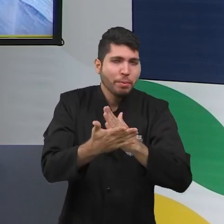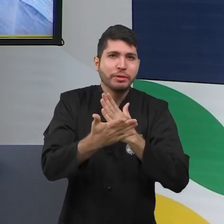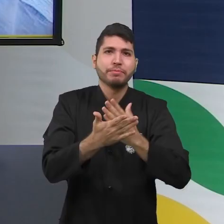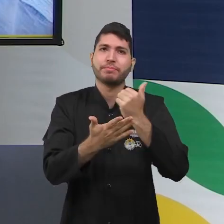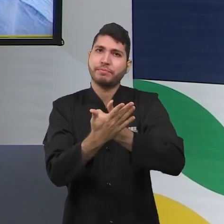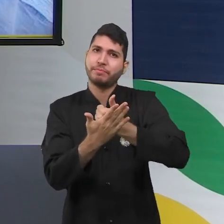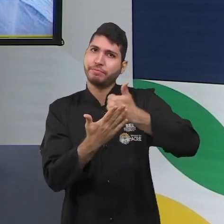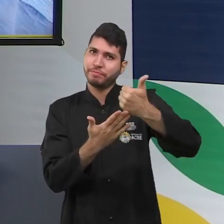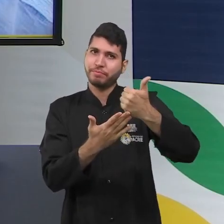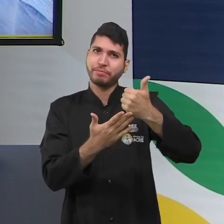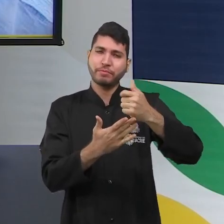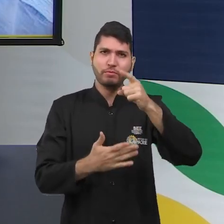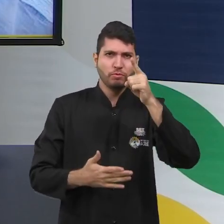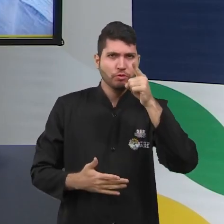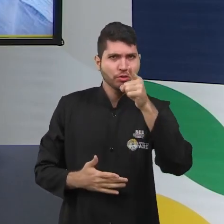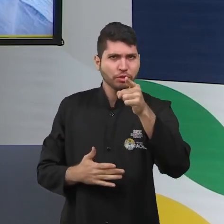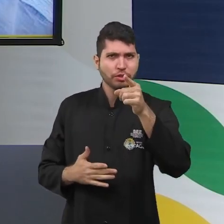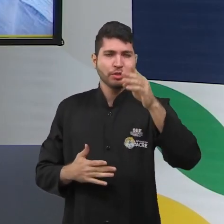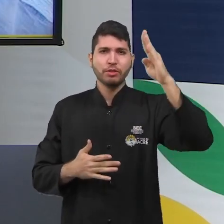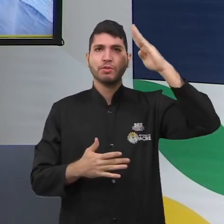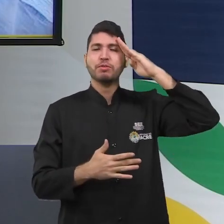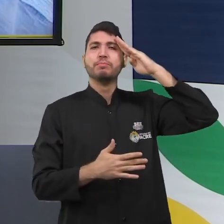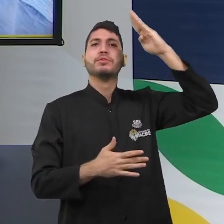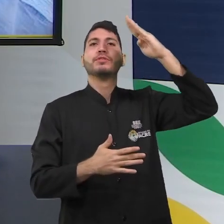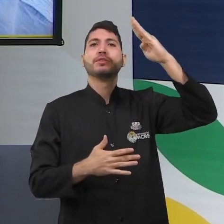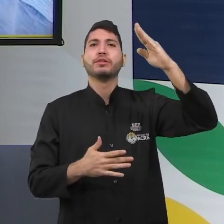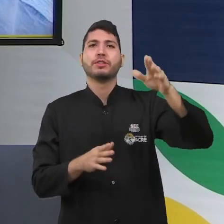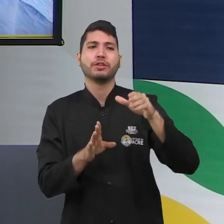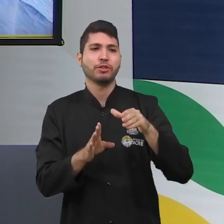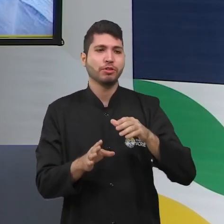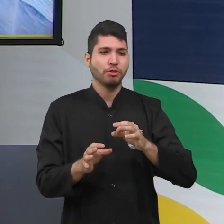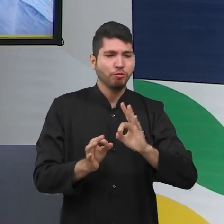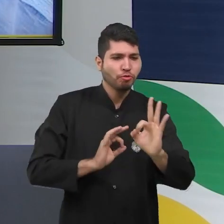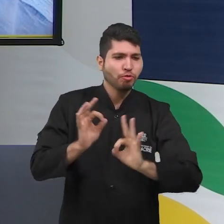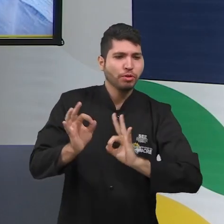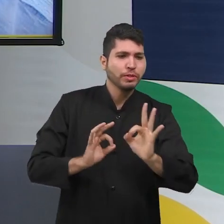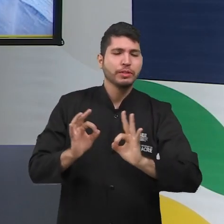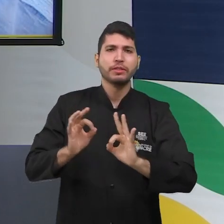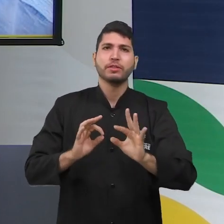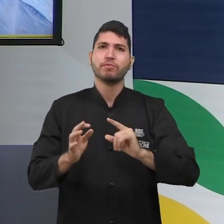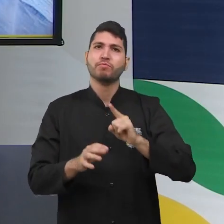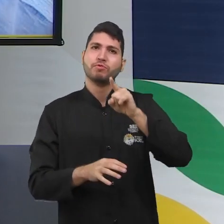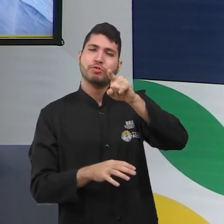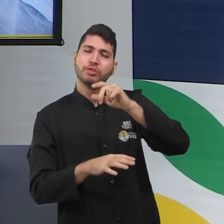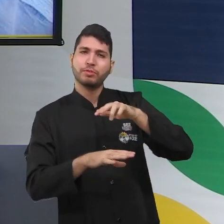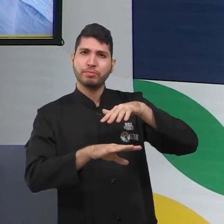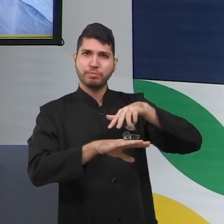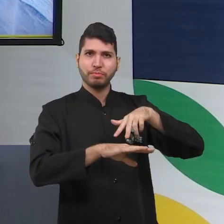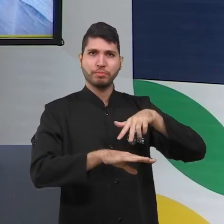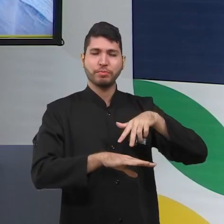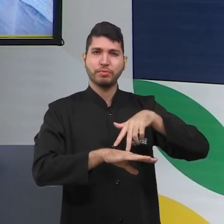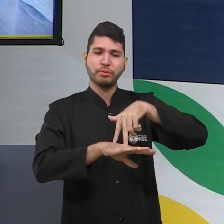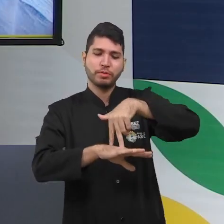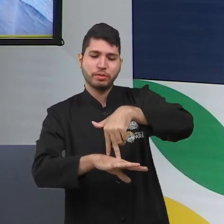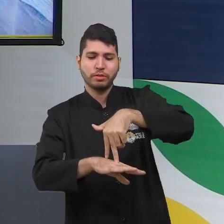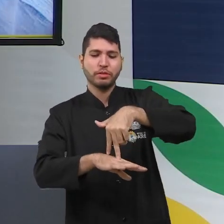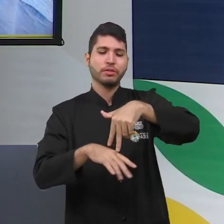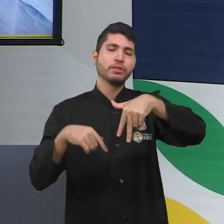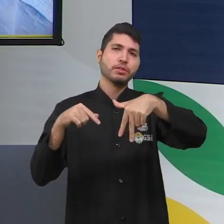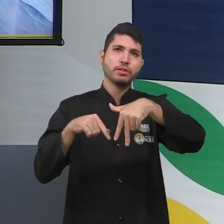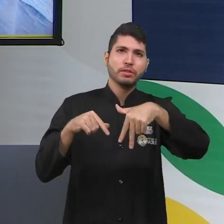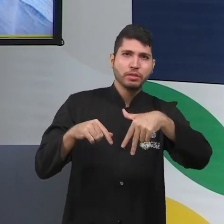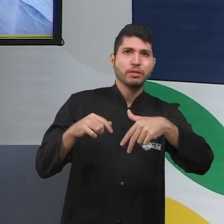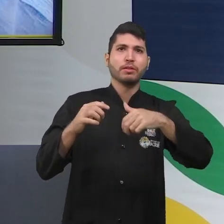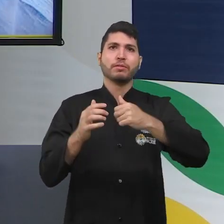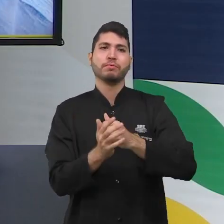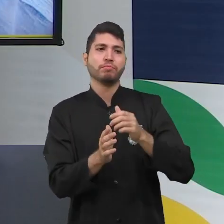é o ator principal, é aquele que direciona, é aquele que faz acontecer. O protagonismo, ele surge como uma ferramenta, como